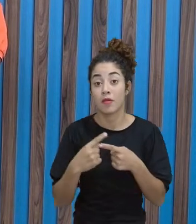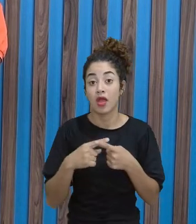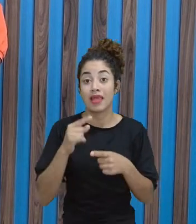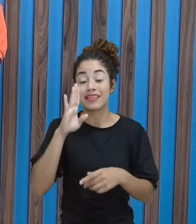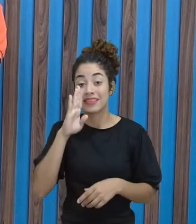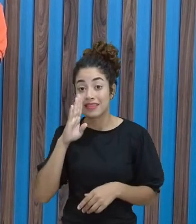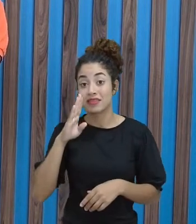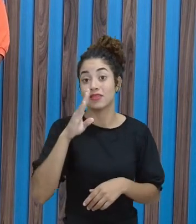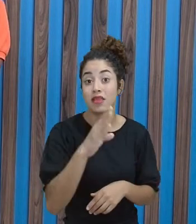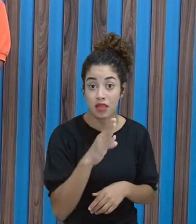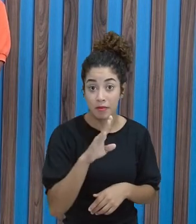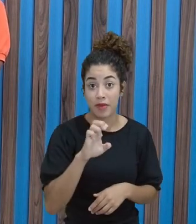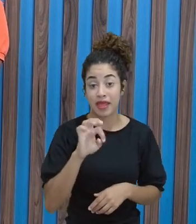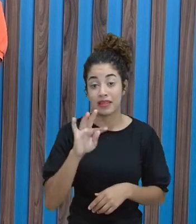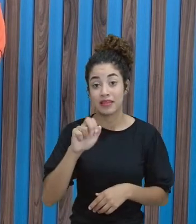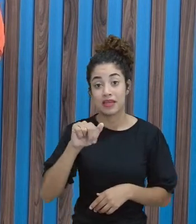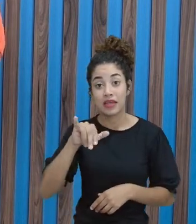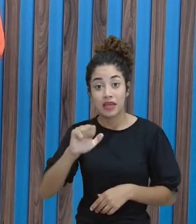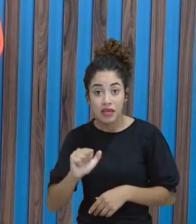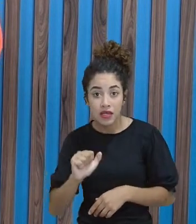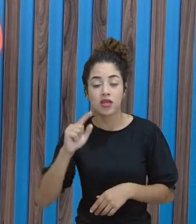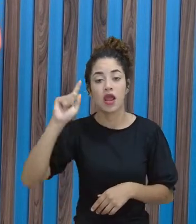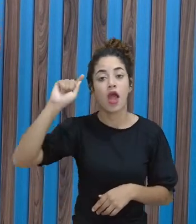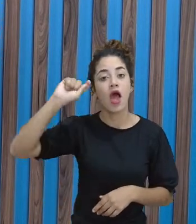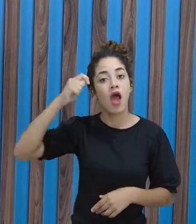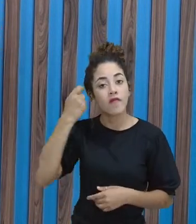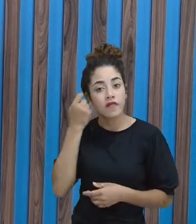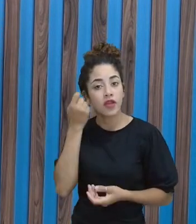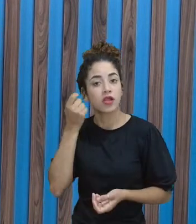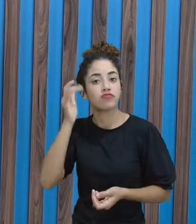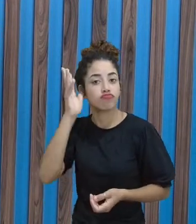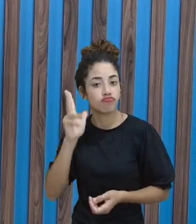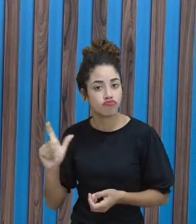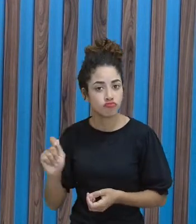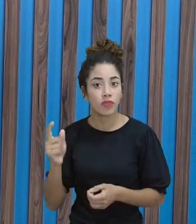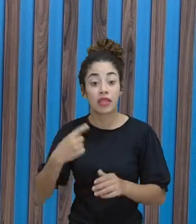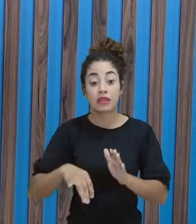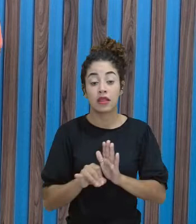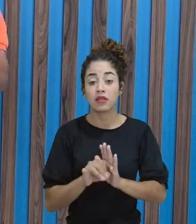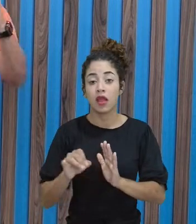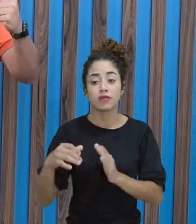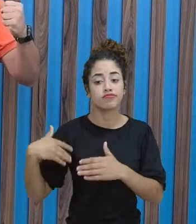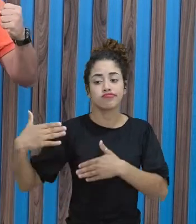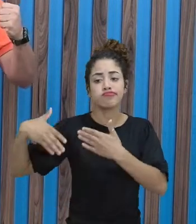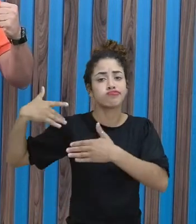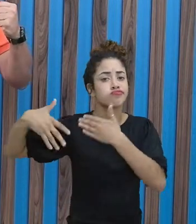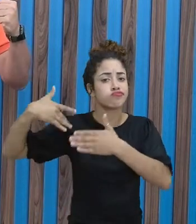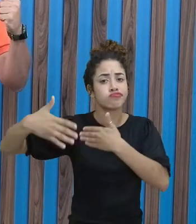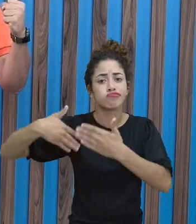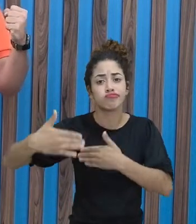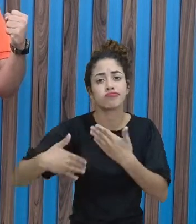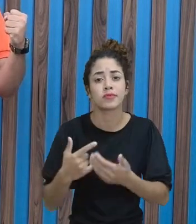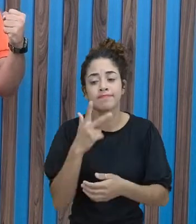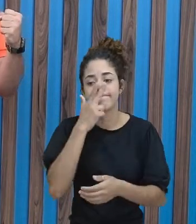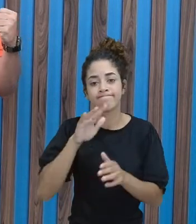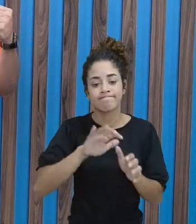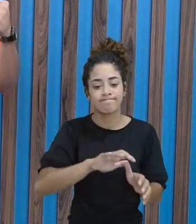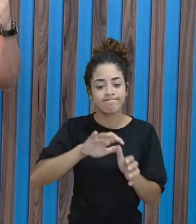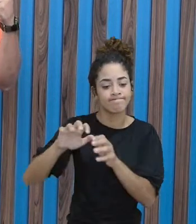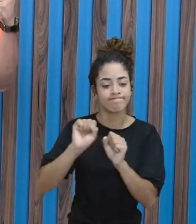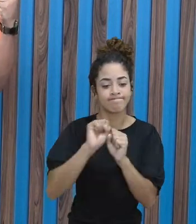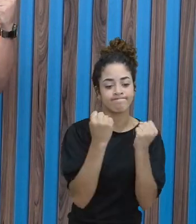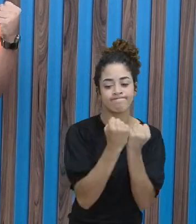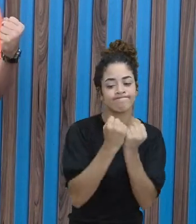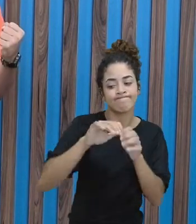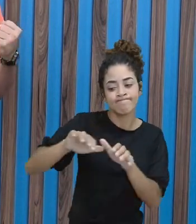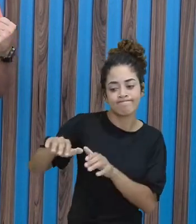Às características étnico-raciais africanas. Então, a identidade africana ela foi por muito tempo colocada de lado na sociedade, colocada